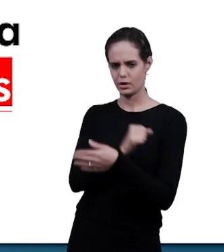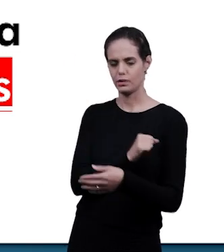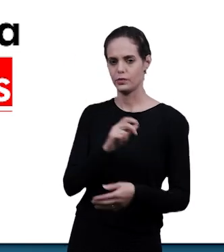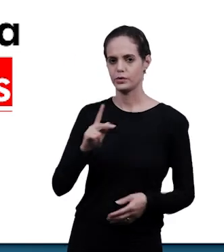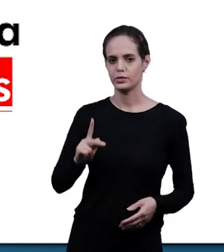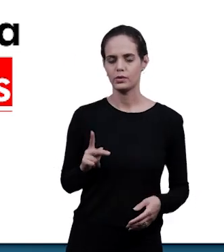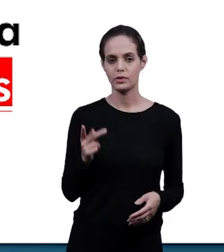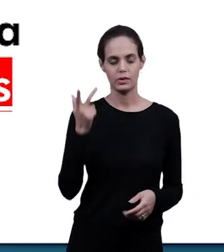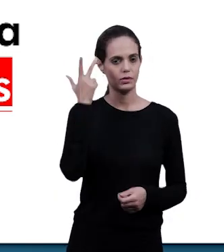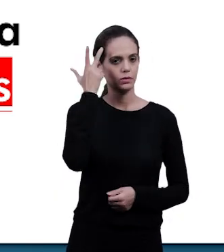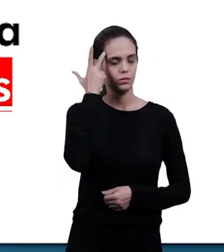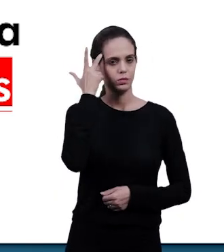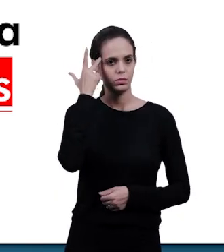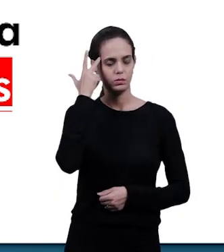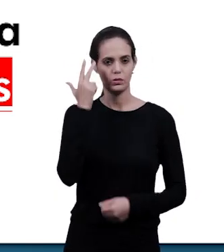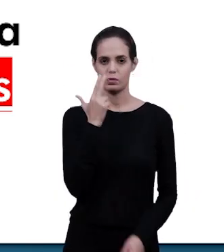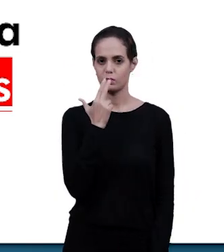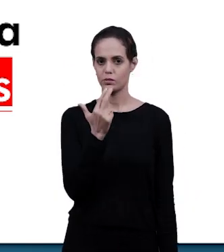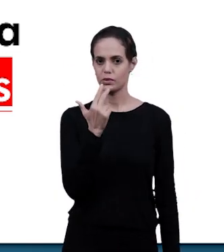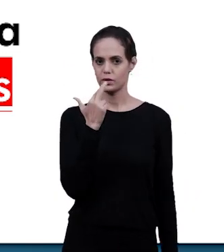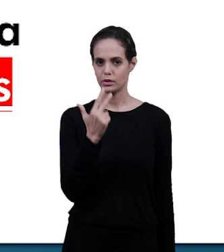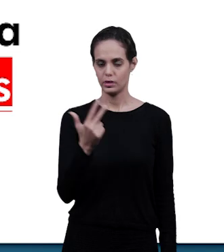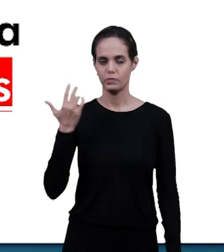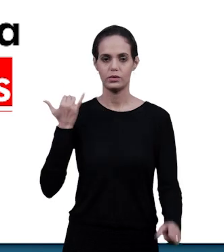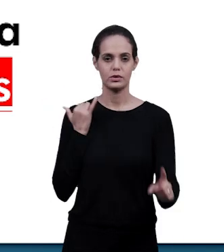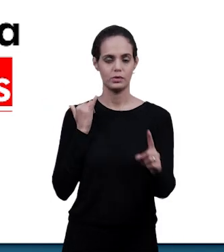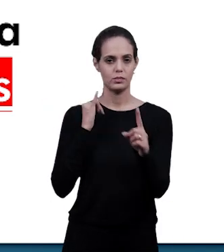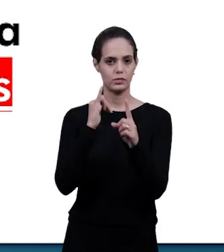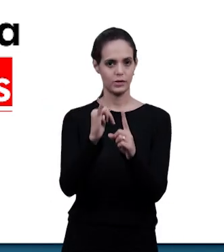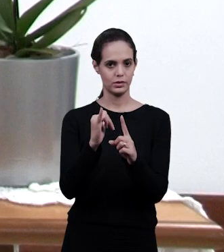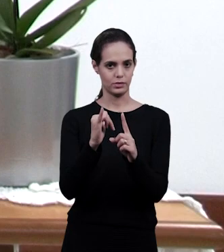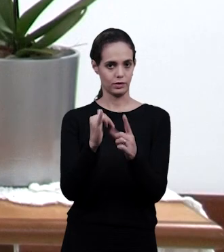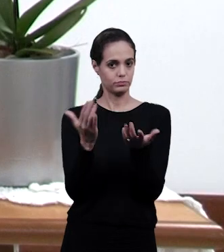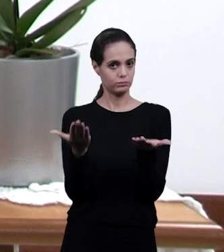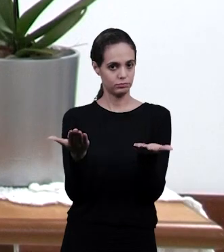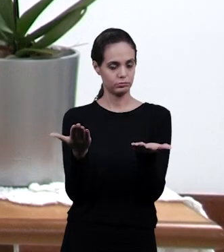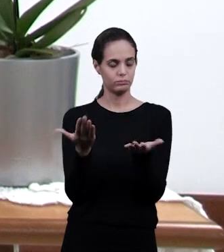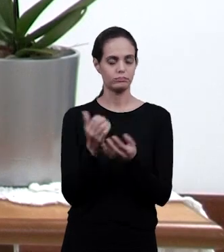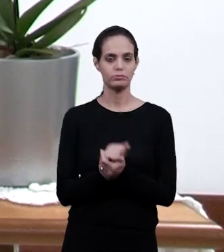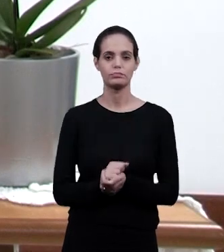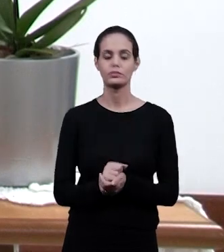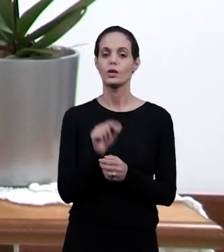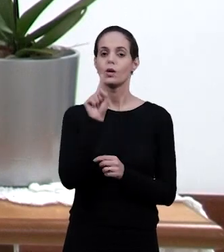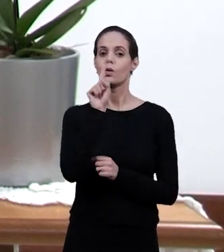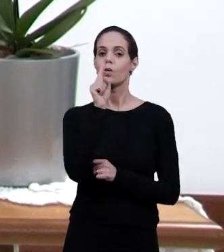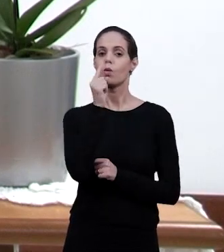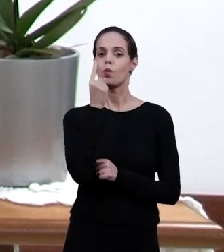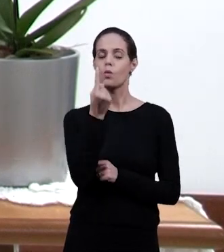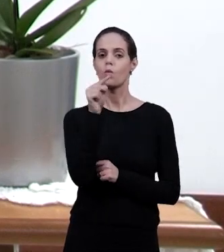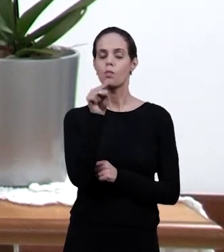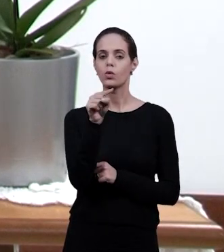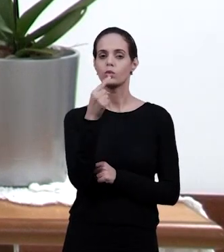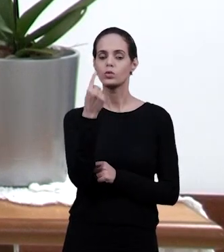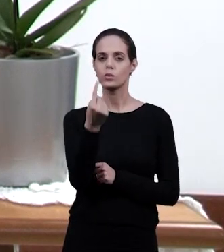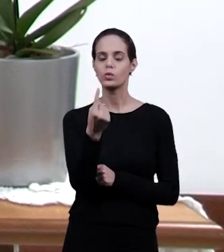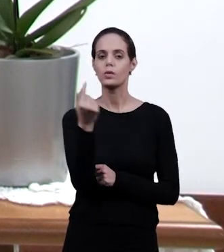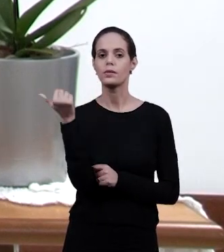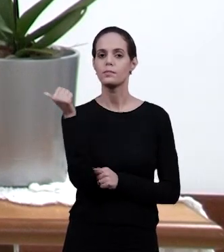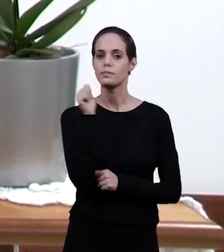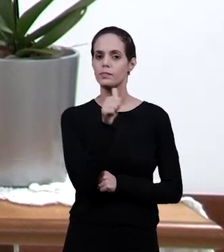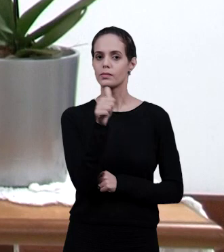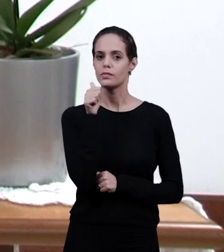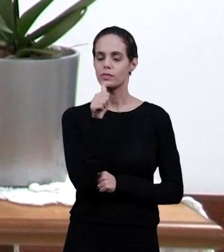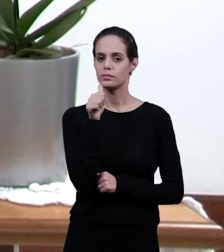apostólica, era comum falar em línguas e profetizar? A pergunta 1.1 vai responder